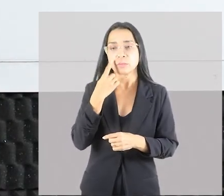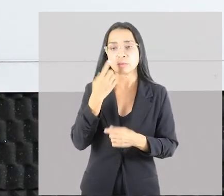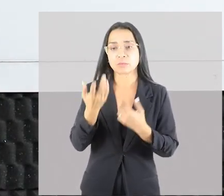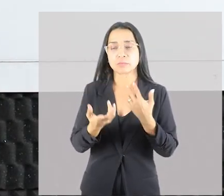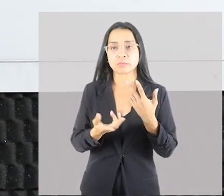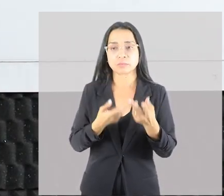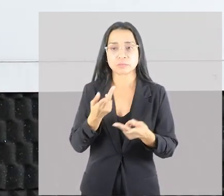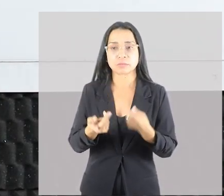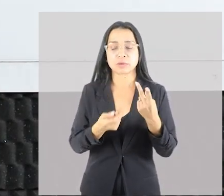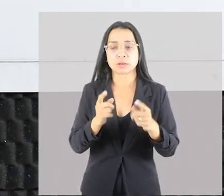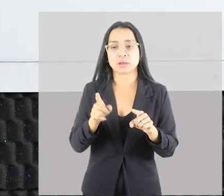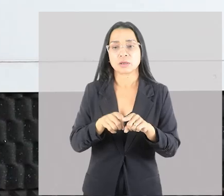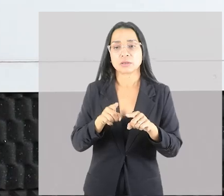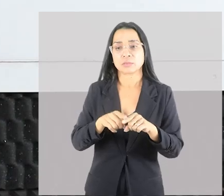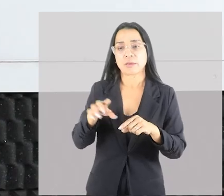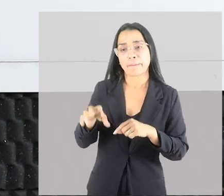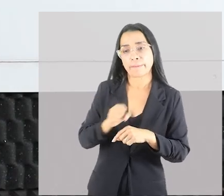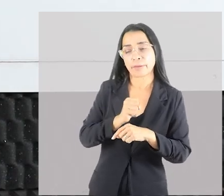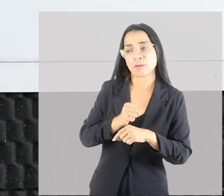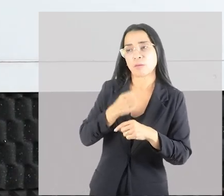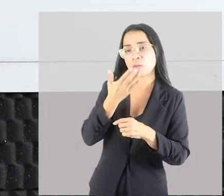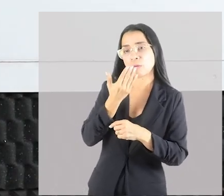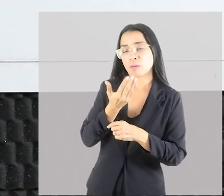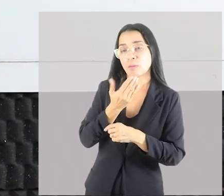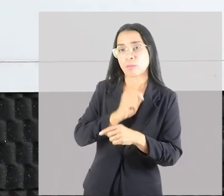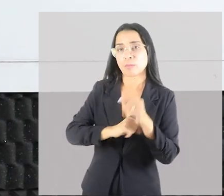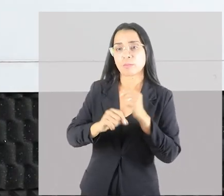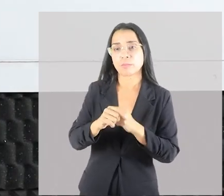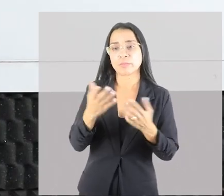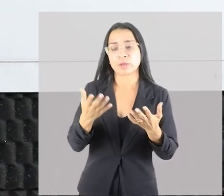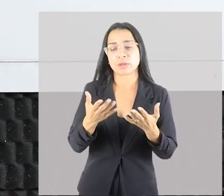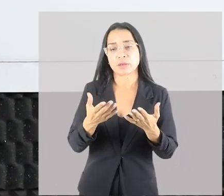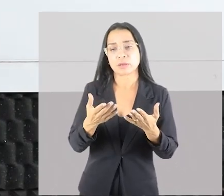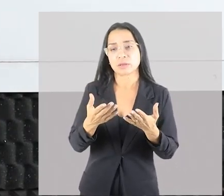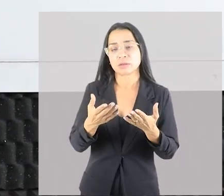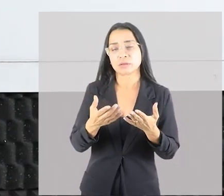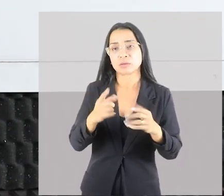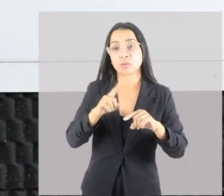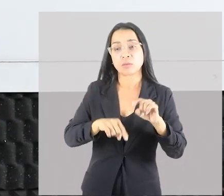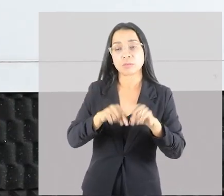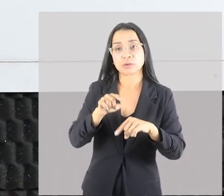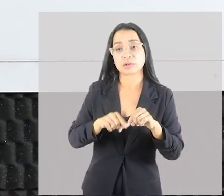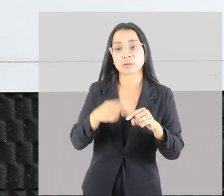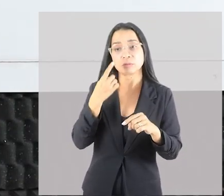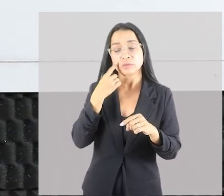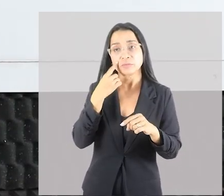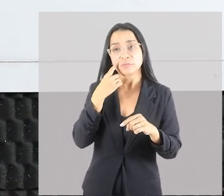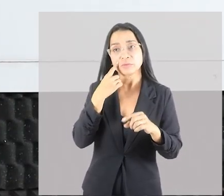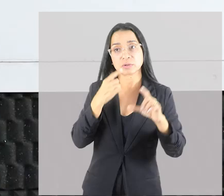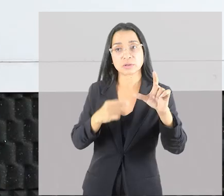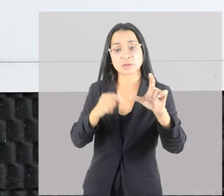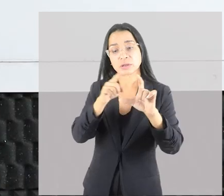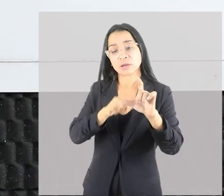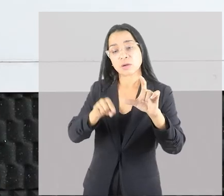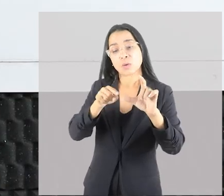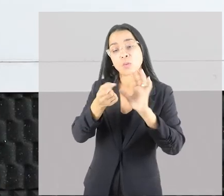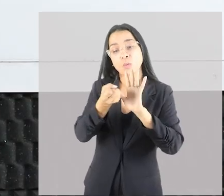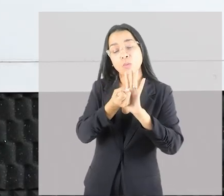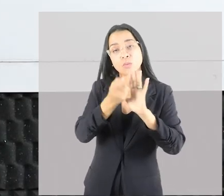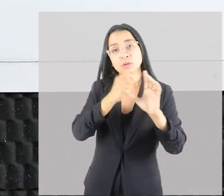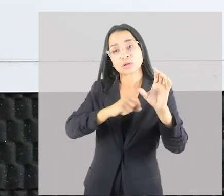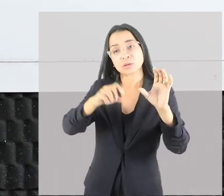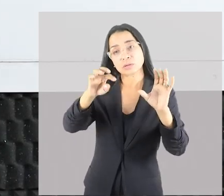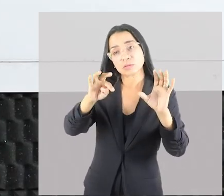talvez até mesmo pegou aqui aquele alimento, né, aquela embalagem de alimento e viu que tinha o símbolozinho lá, né,